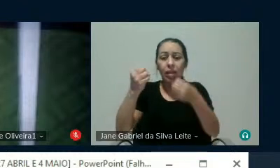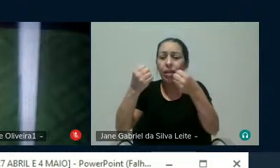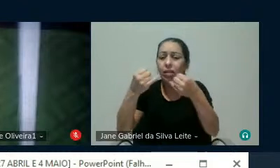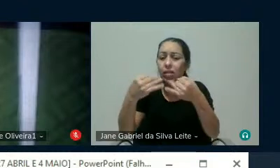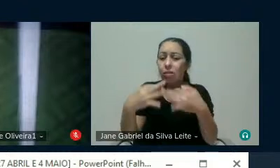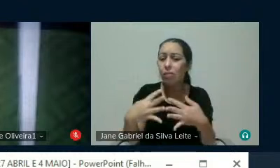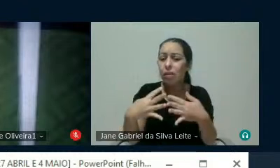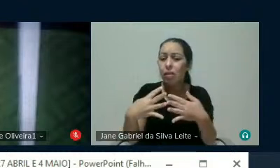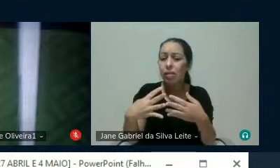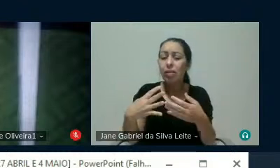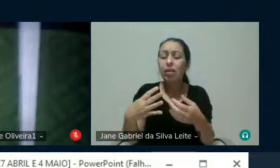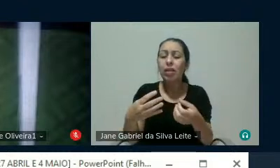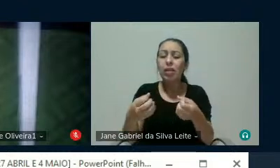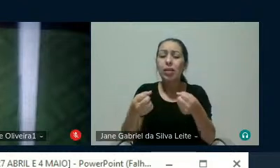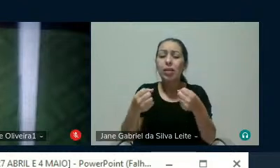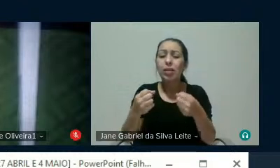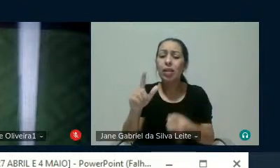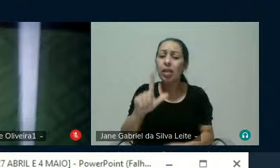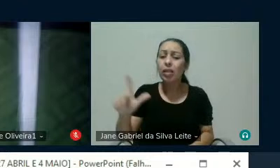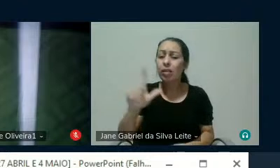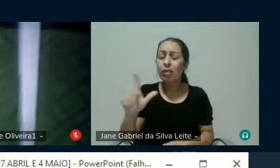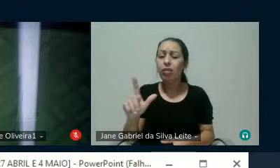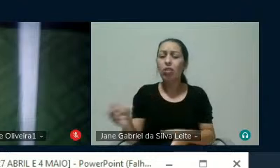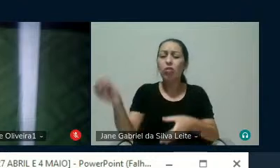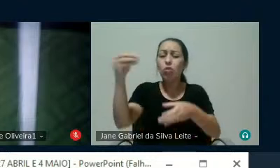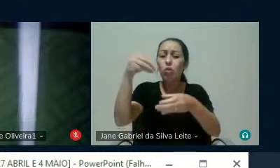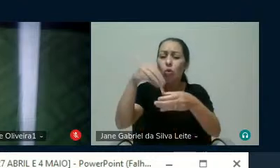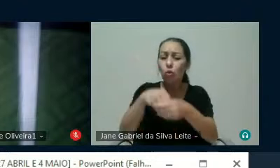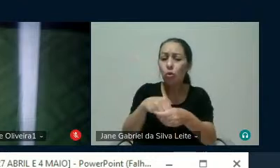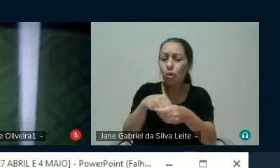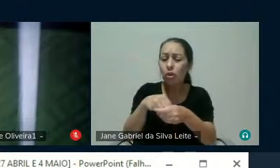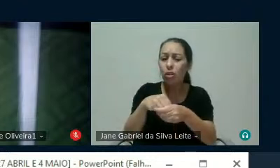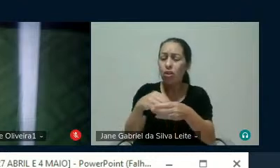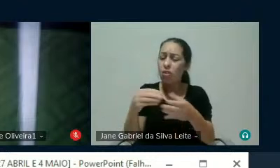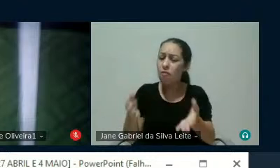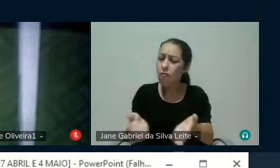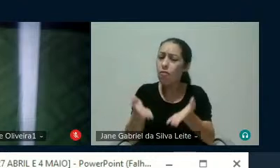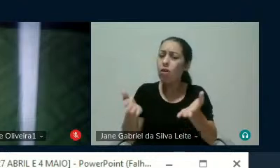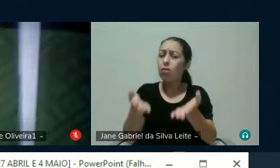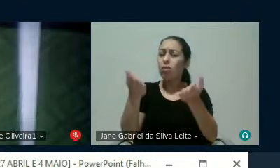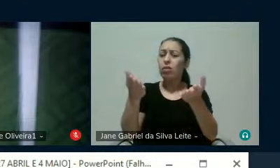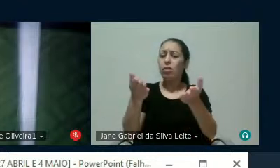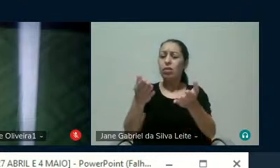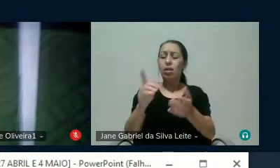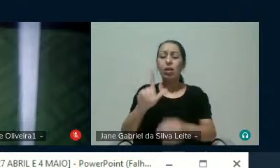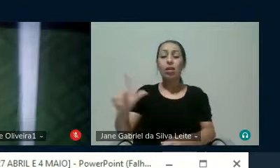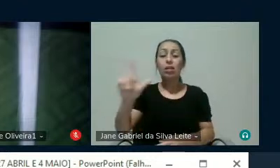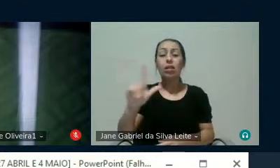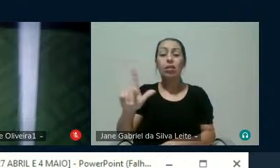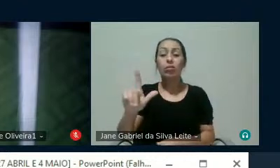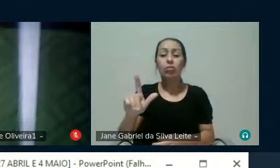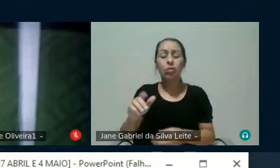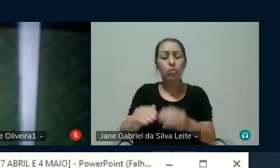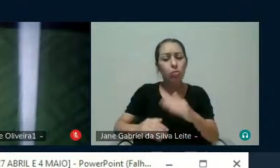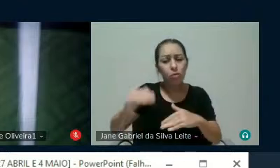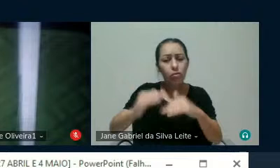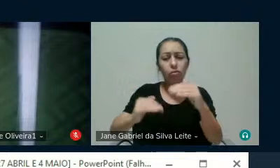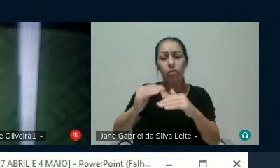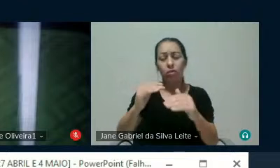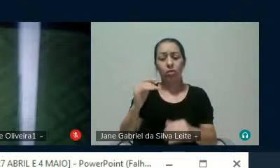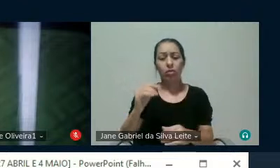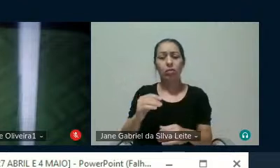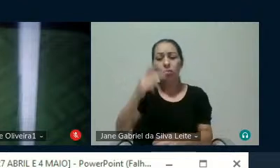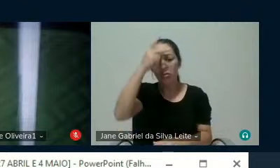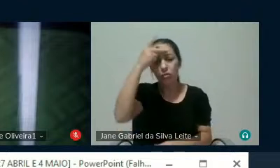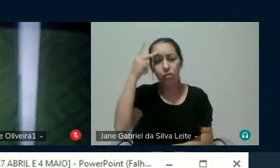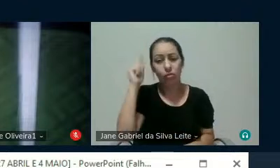produzida pelos surdos e considerá-la dentro do universo literário, porque ela faz parte da literatura brasileira,